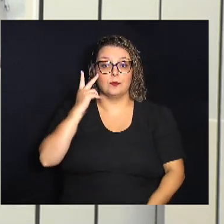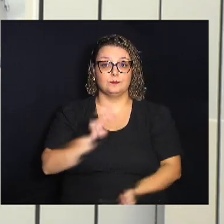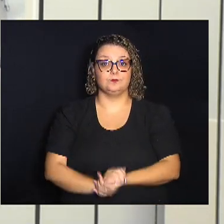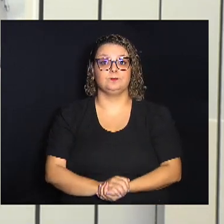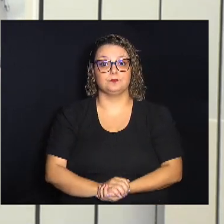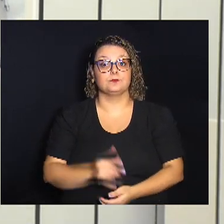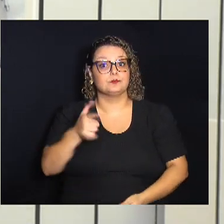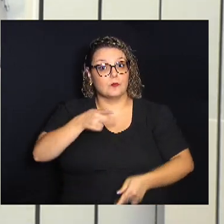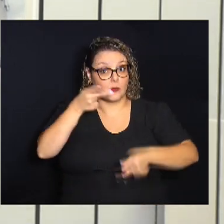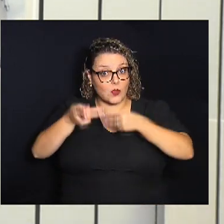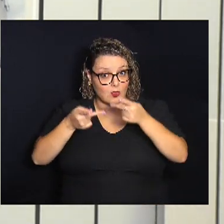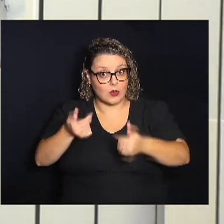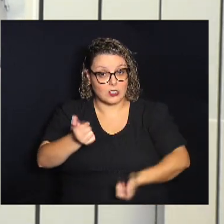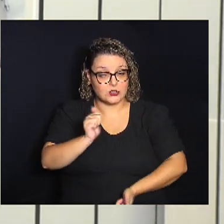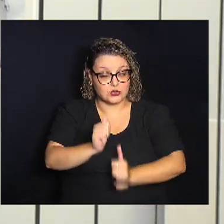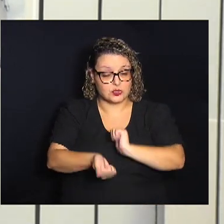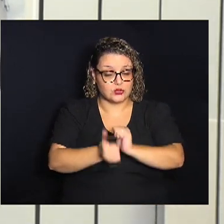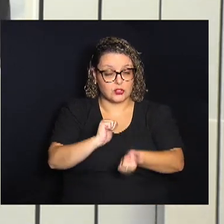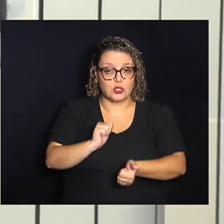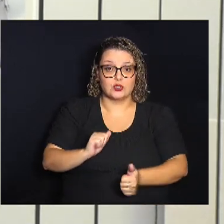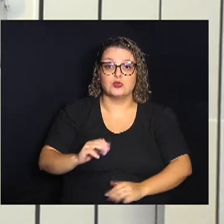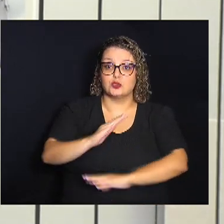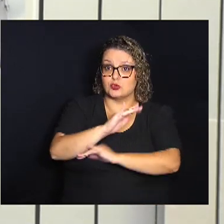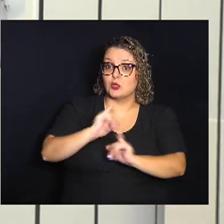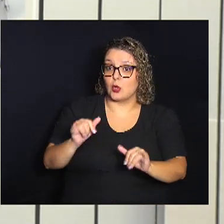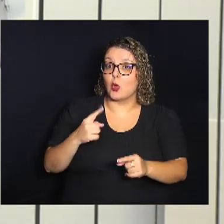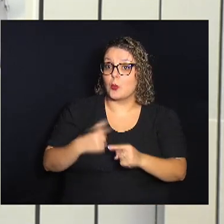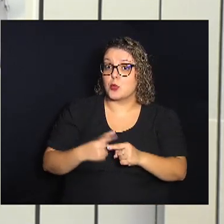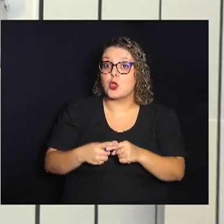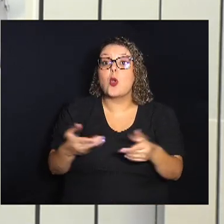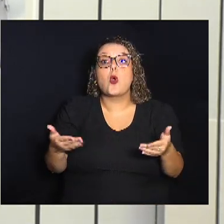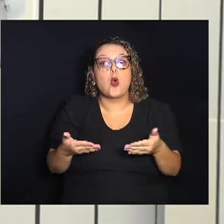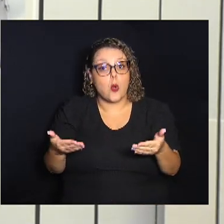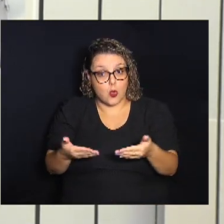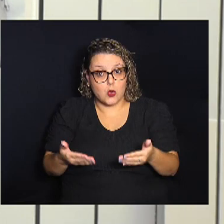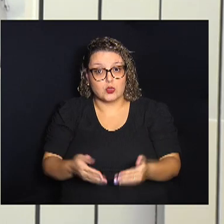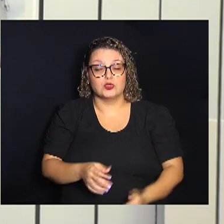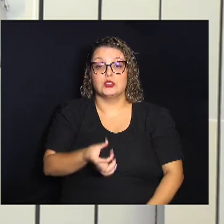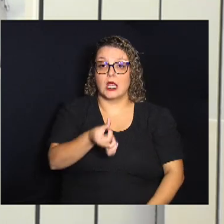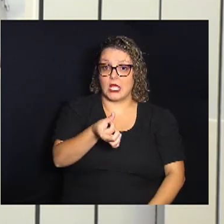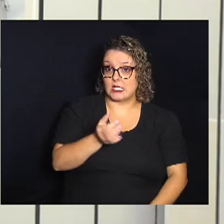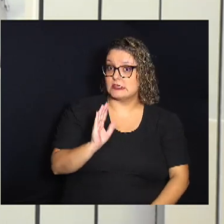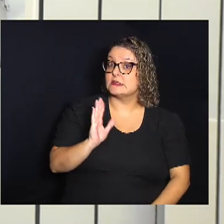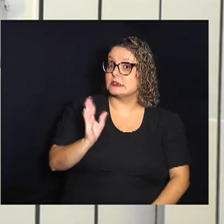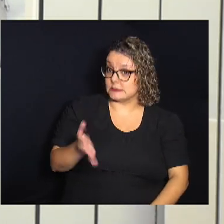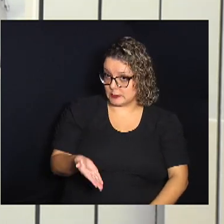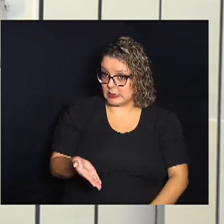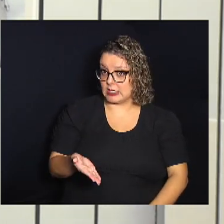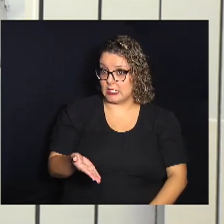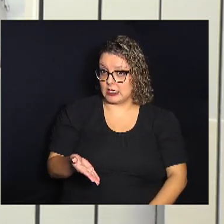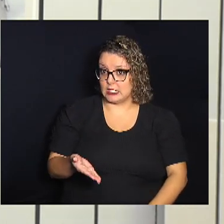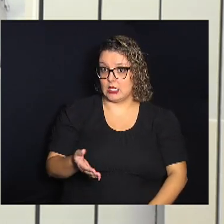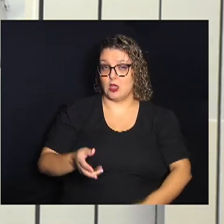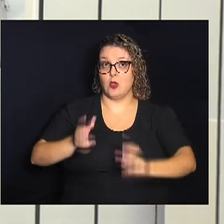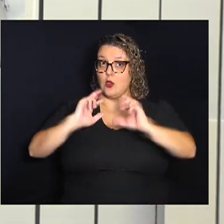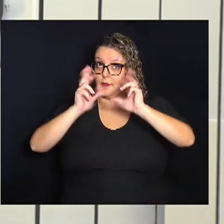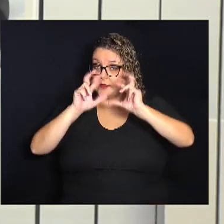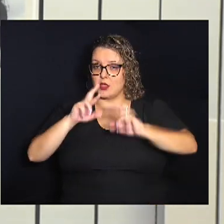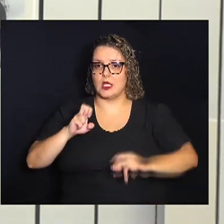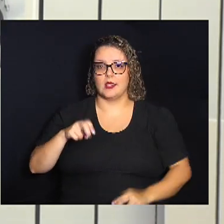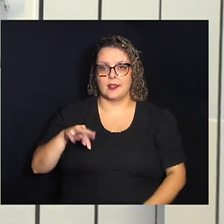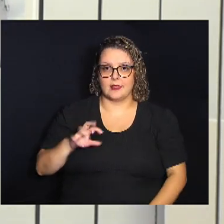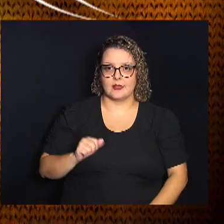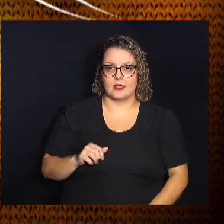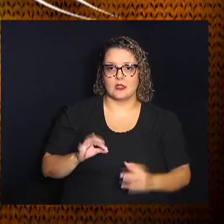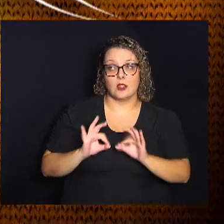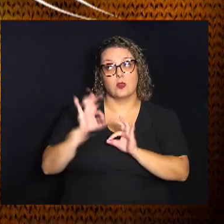Continuo falando sobre esporte aqui no Jornal Câmara Notícia, porque hoje, às 6h30 da tarde, o Vôlei Renata joga fora